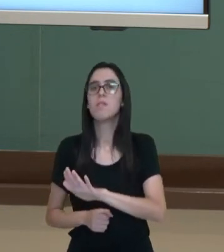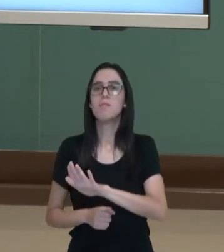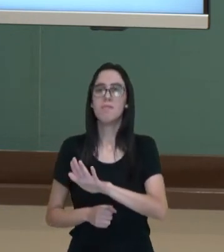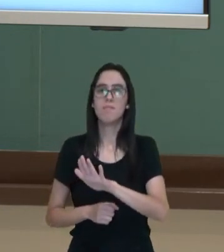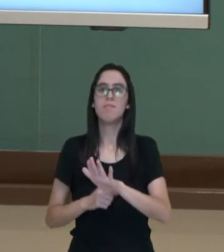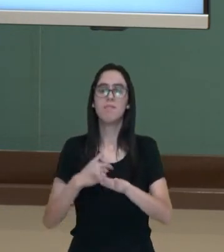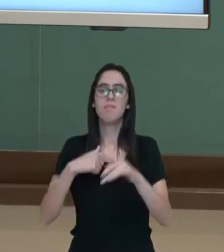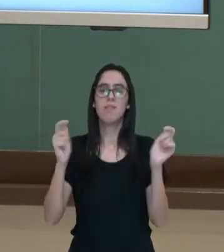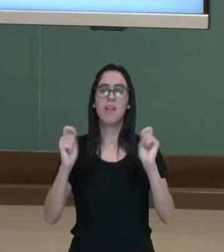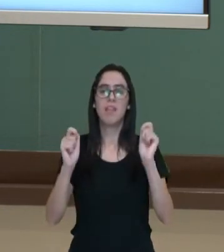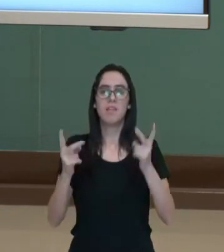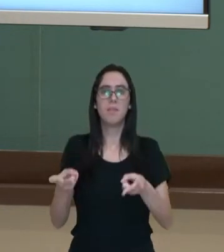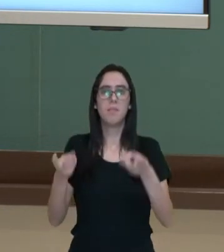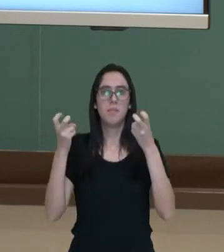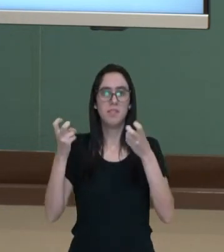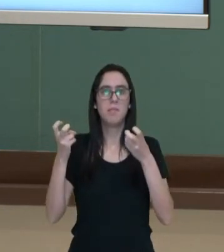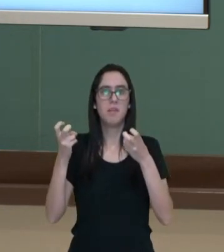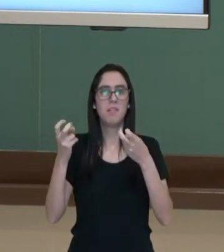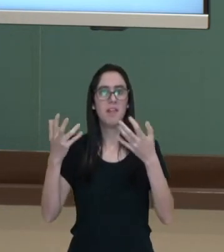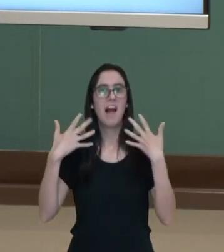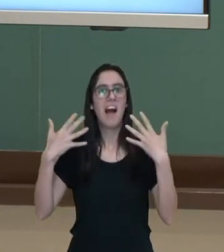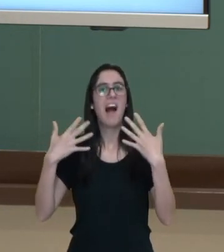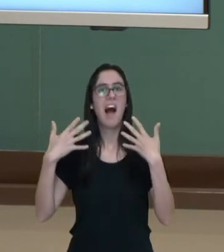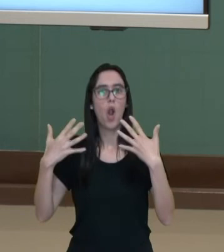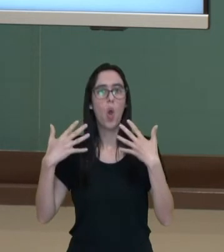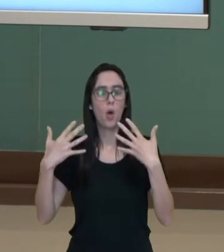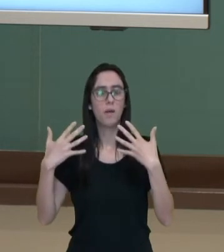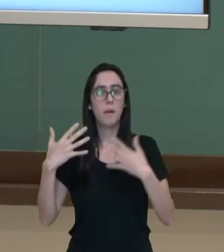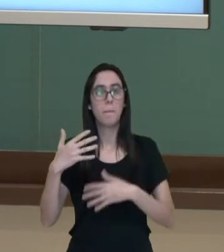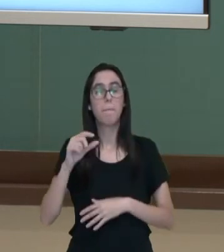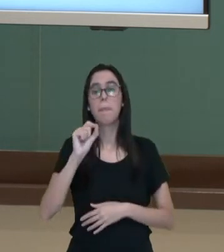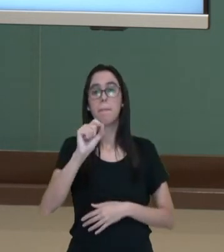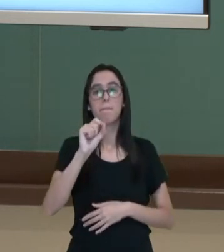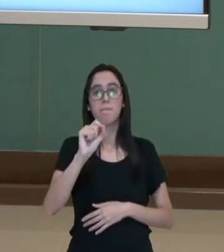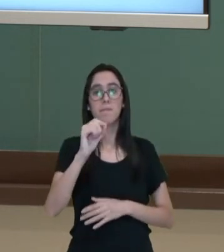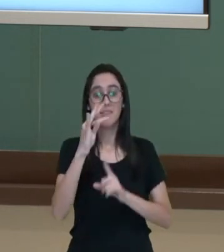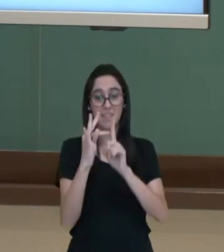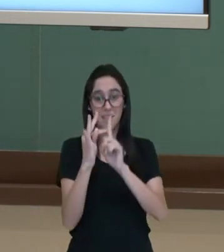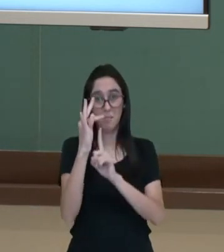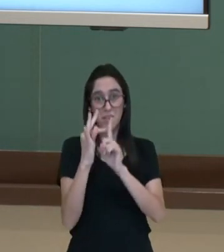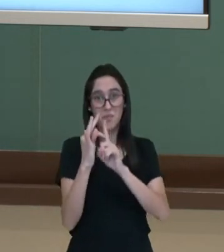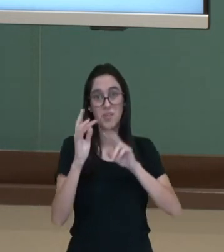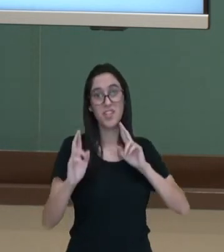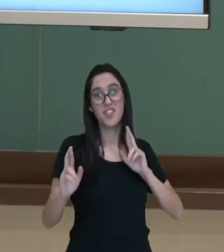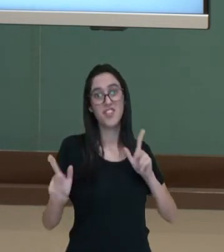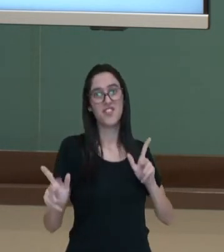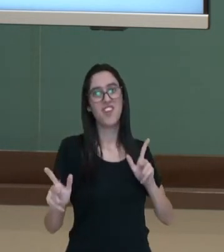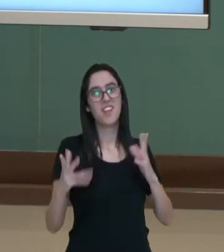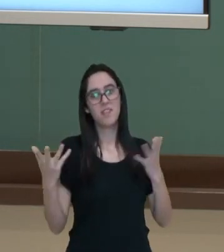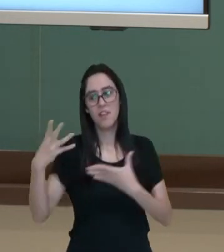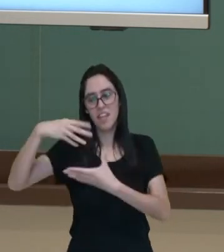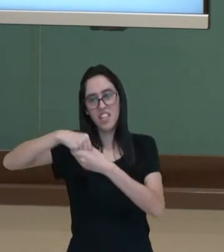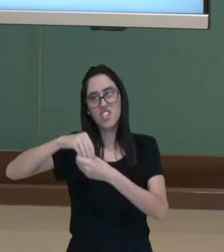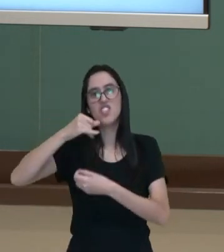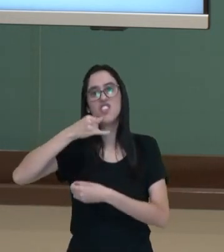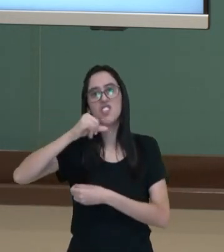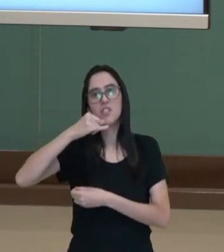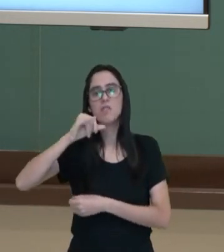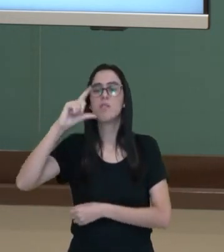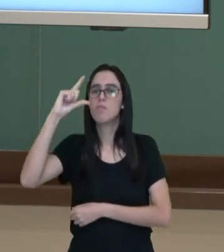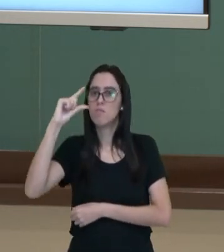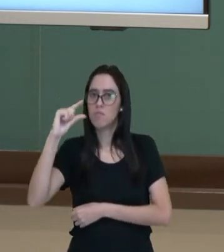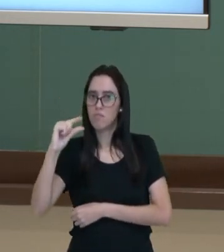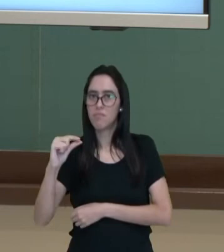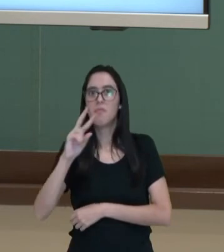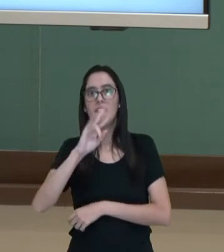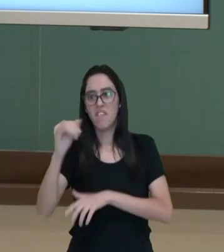necessária para sair calor da brasa. Pessoal, quando eu dou a diferença de temperatura, aí a energia interna diminui e aí ela perde calor e vai